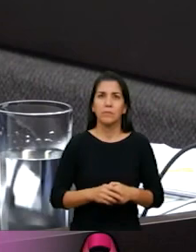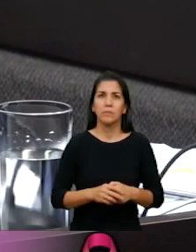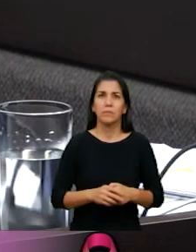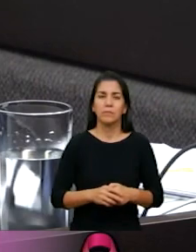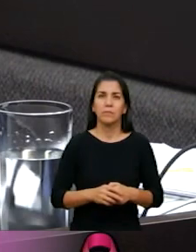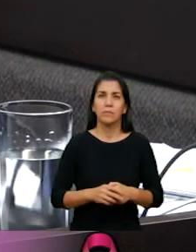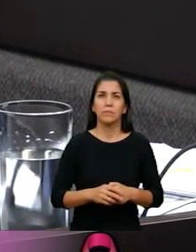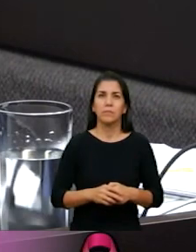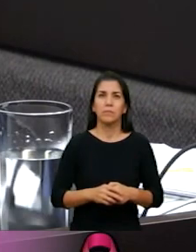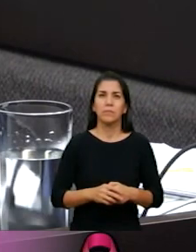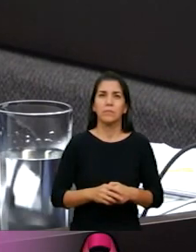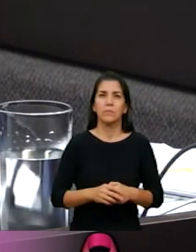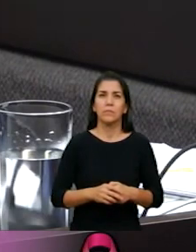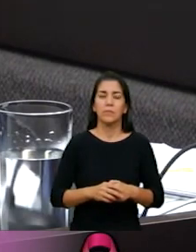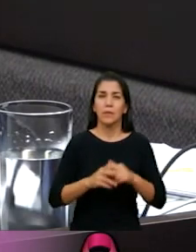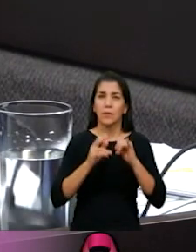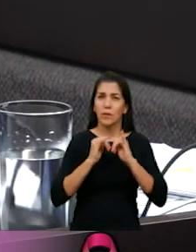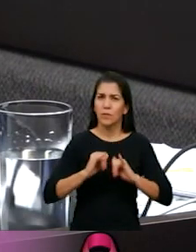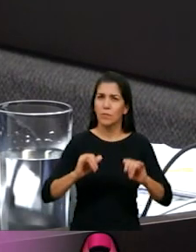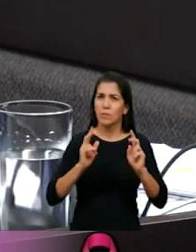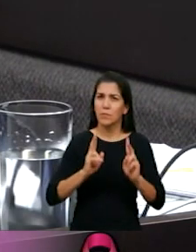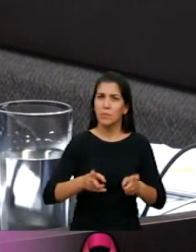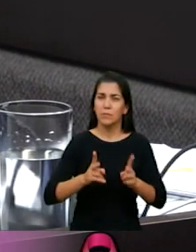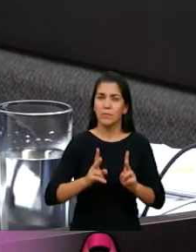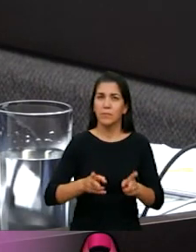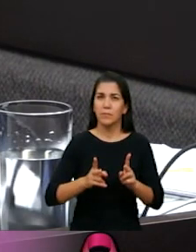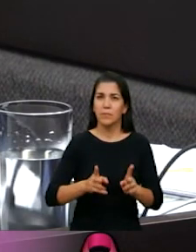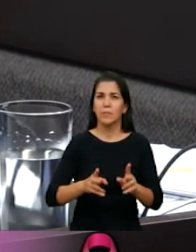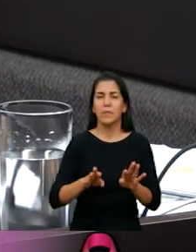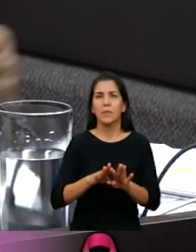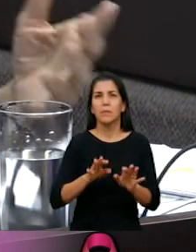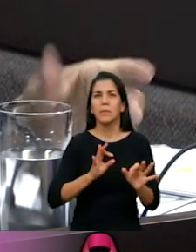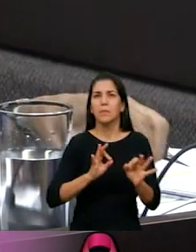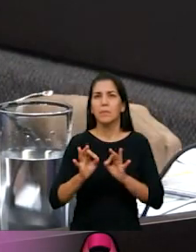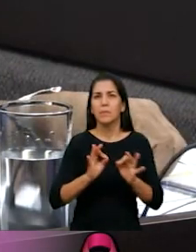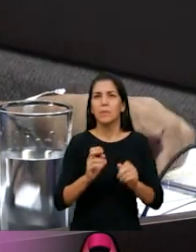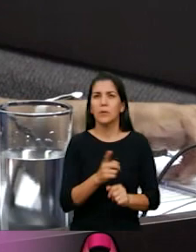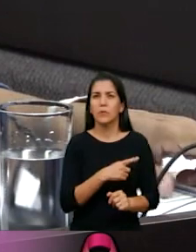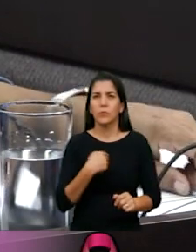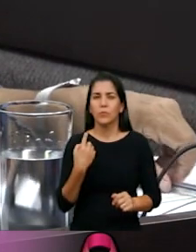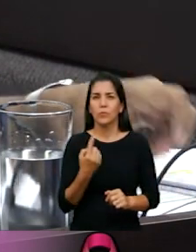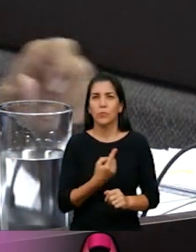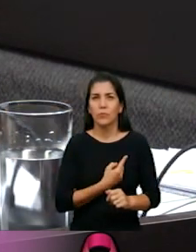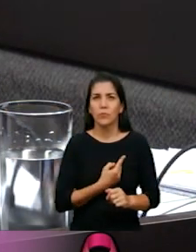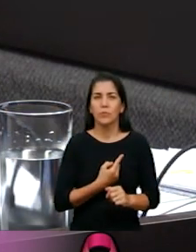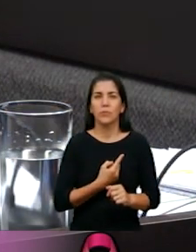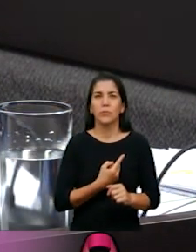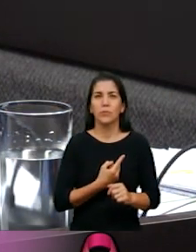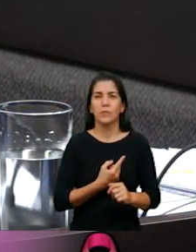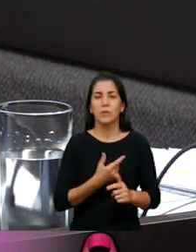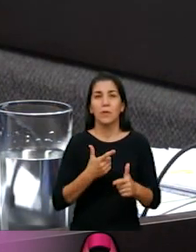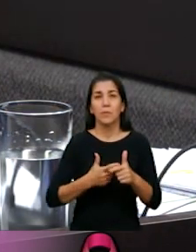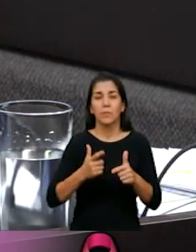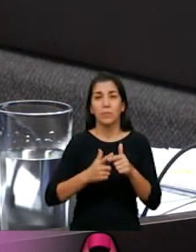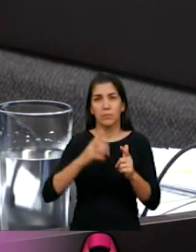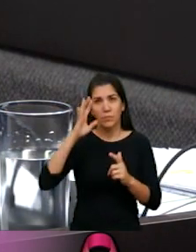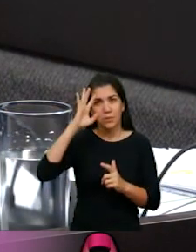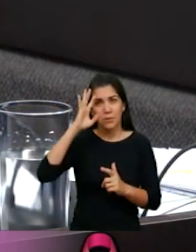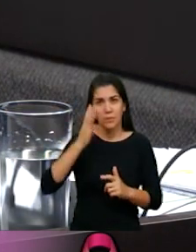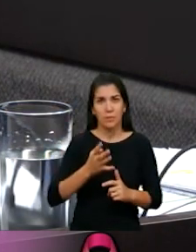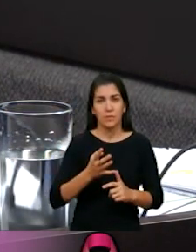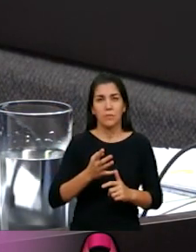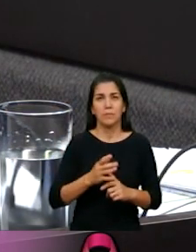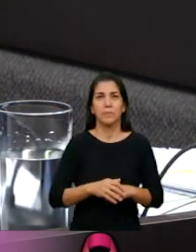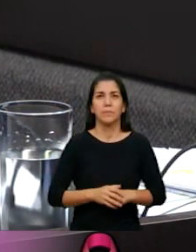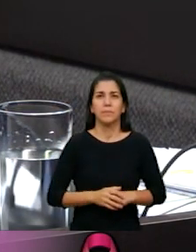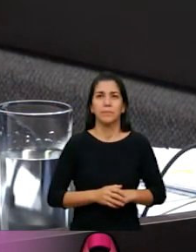informando com o seu conhecimento e preparando para que possamos contornar as adversidades que nos